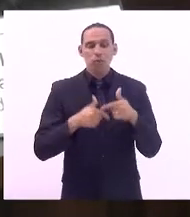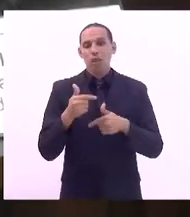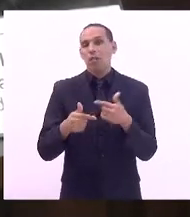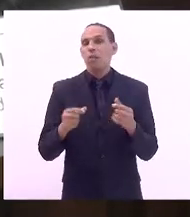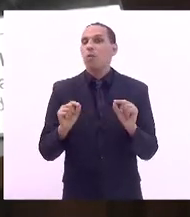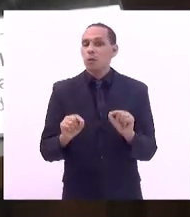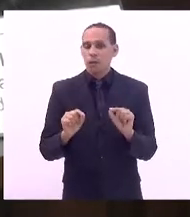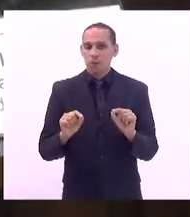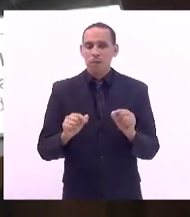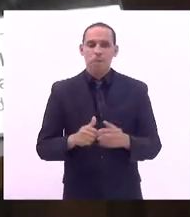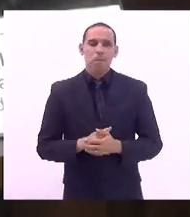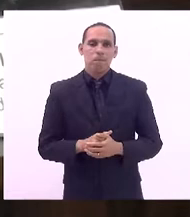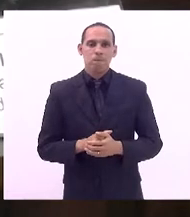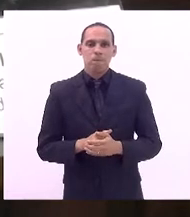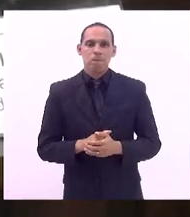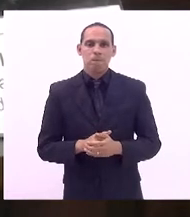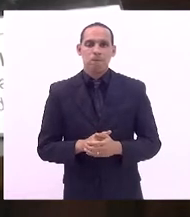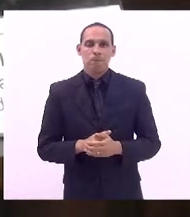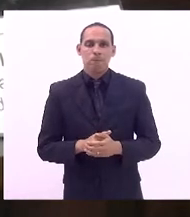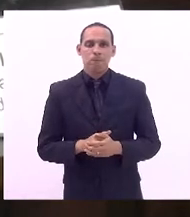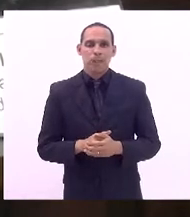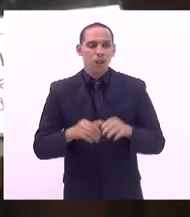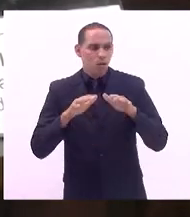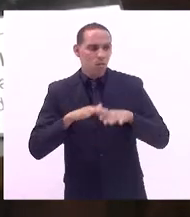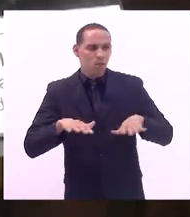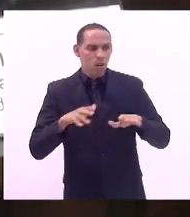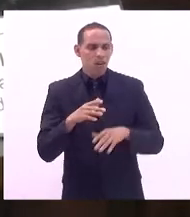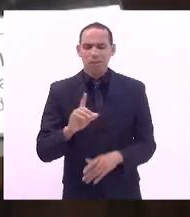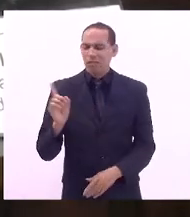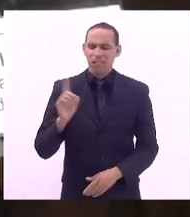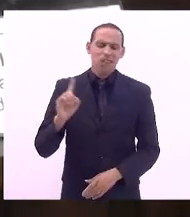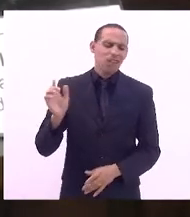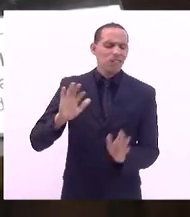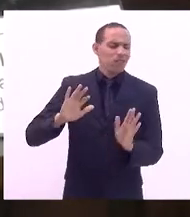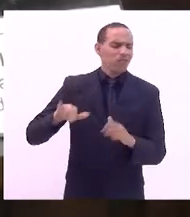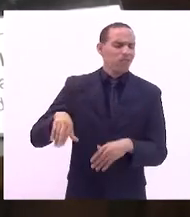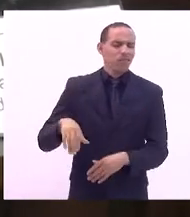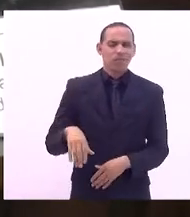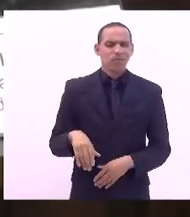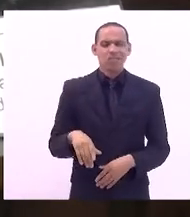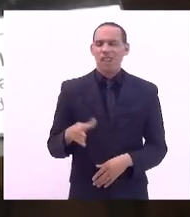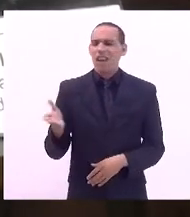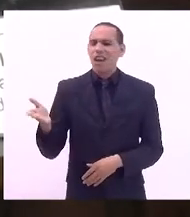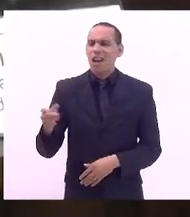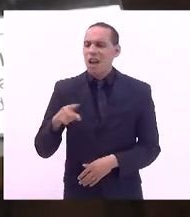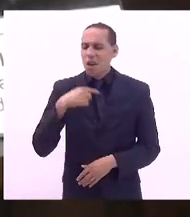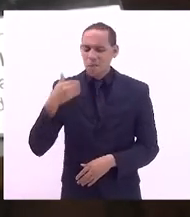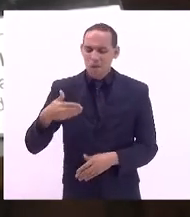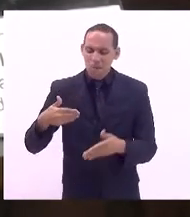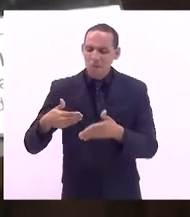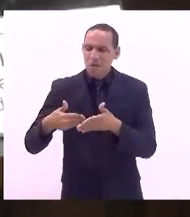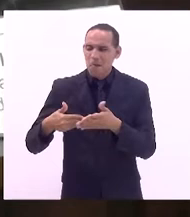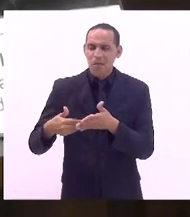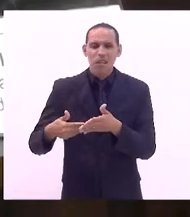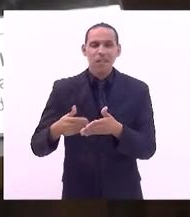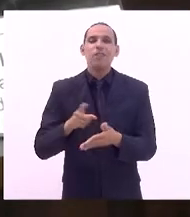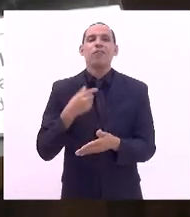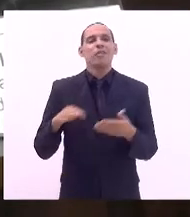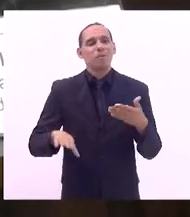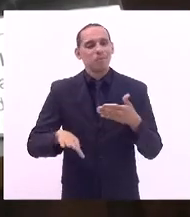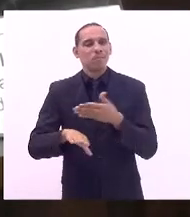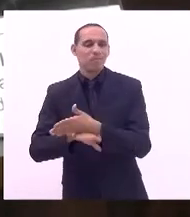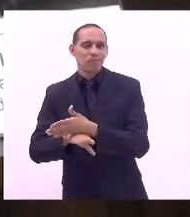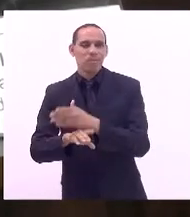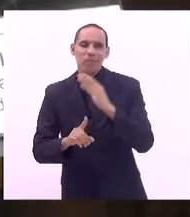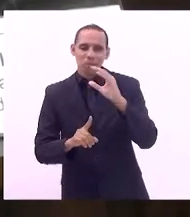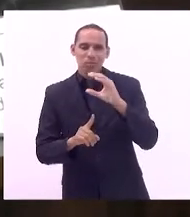justamente essa quando todos dizem que não quando todos dizem que o fim está chegando Nós entramos